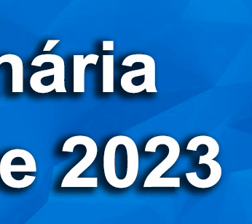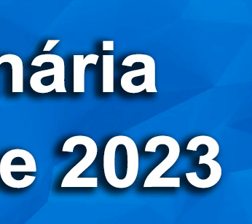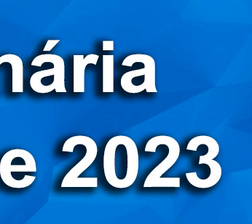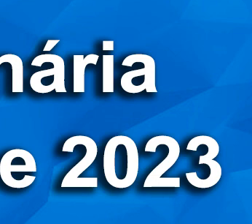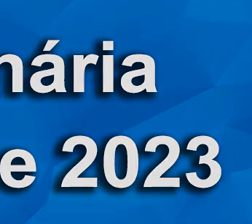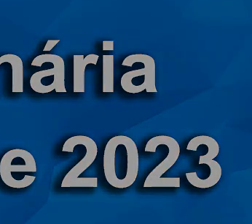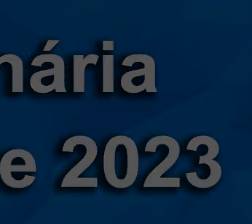todos